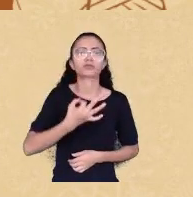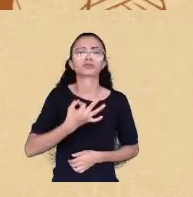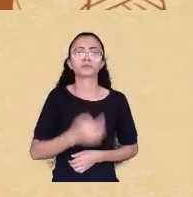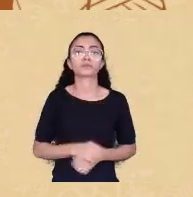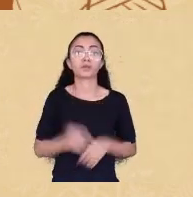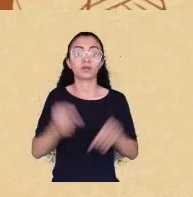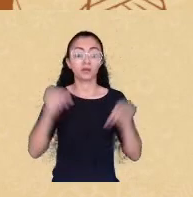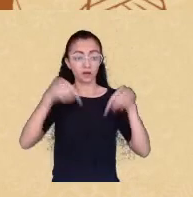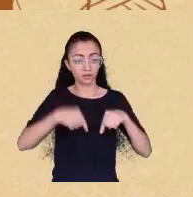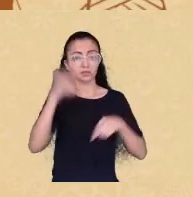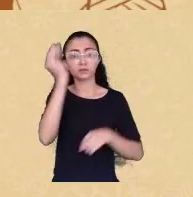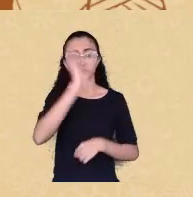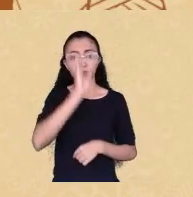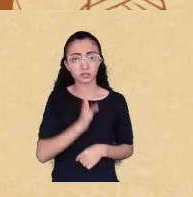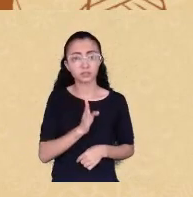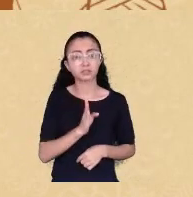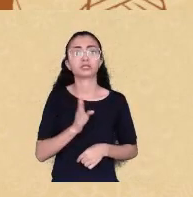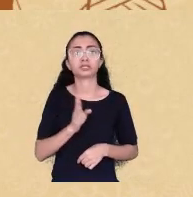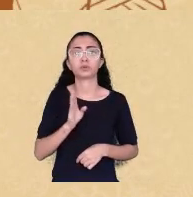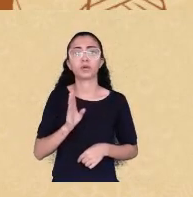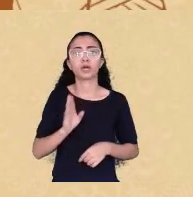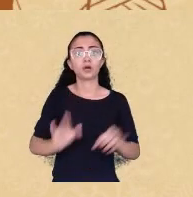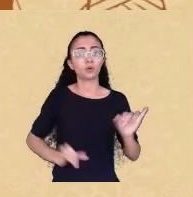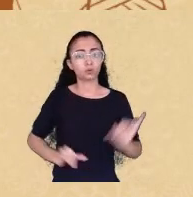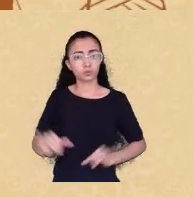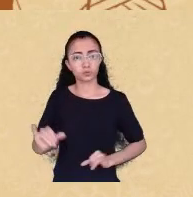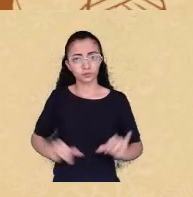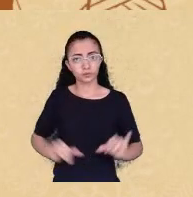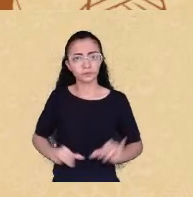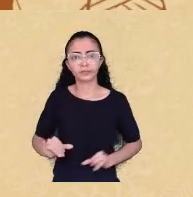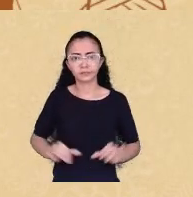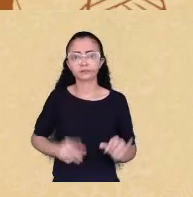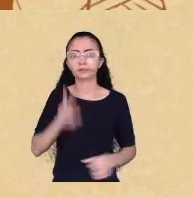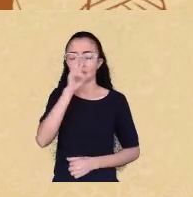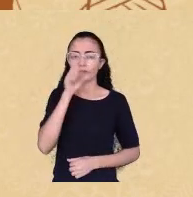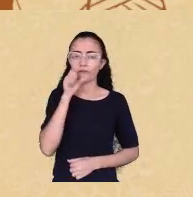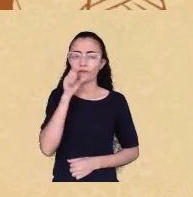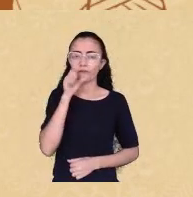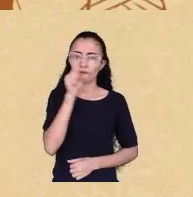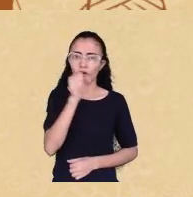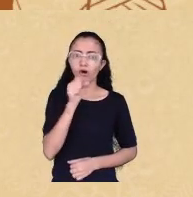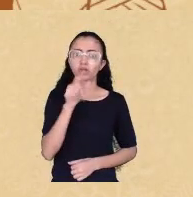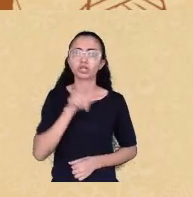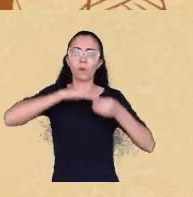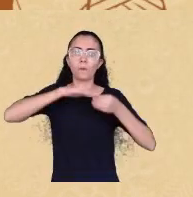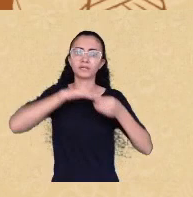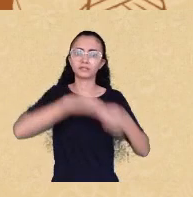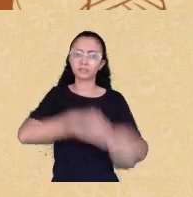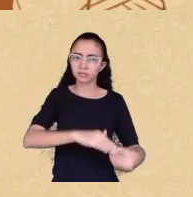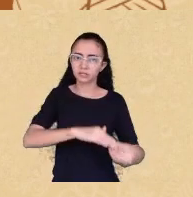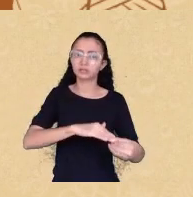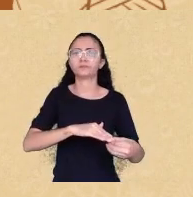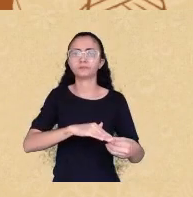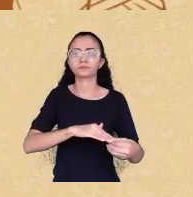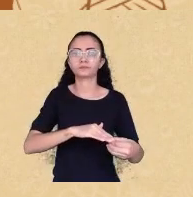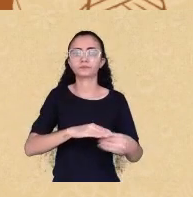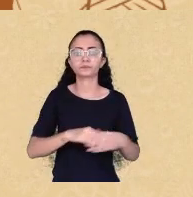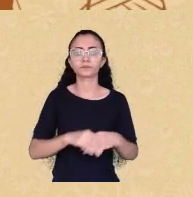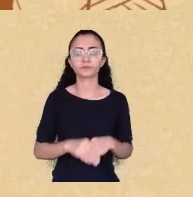é muito significativo, porque a opressão é demasiada, né? Você faz